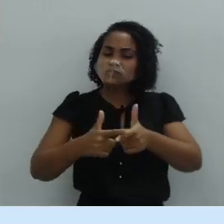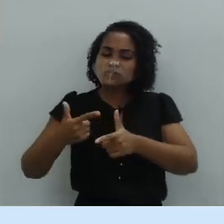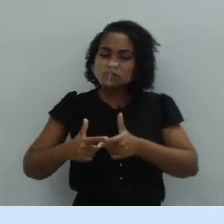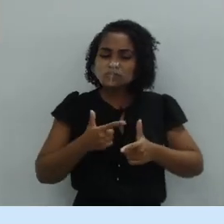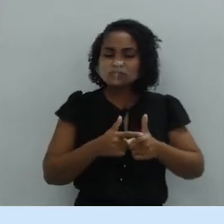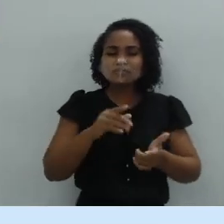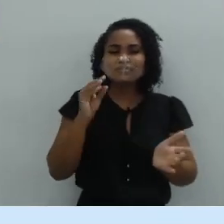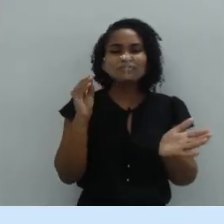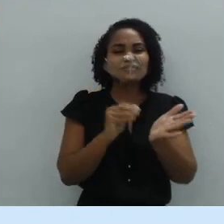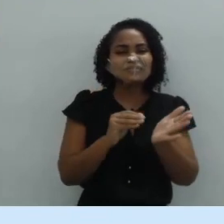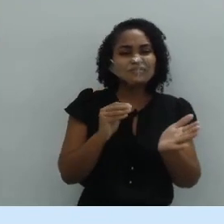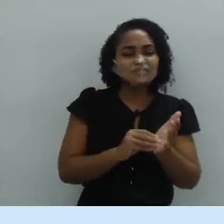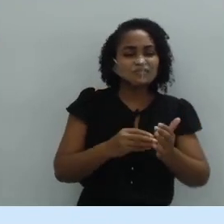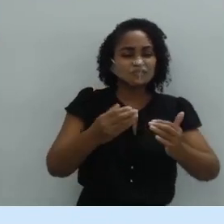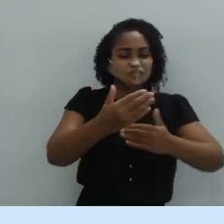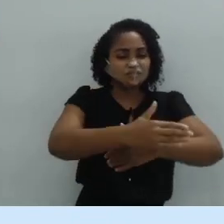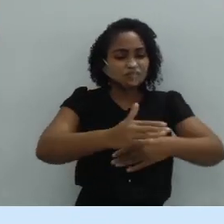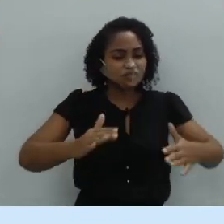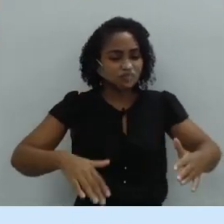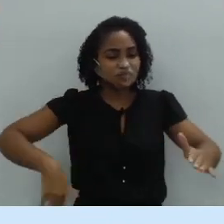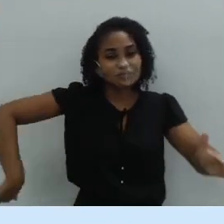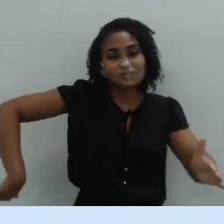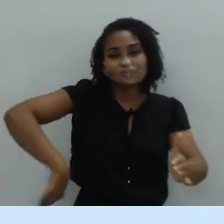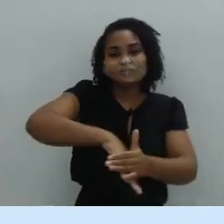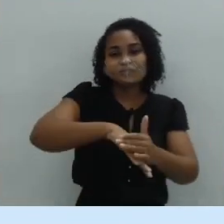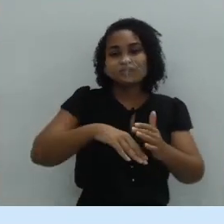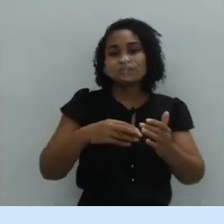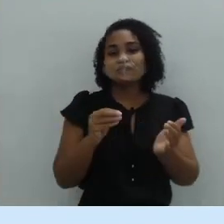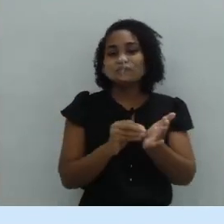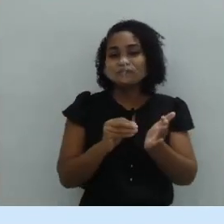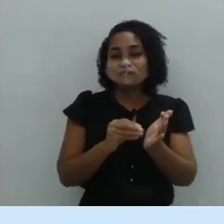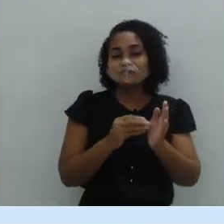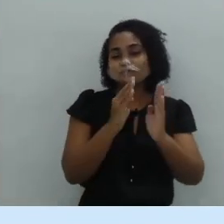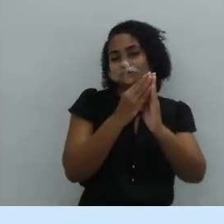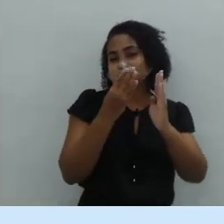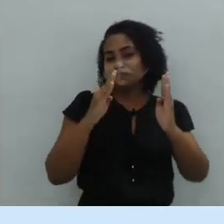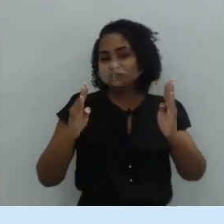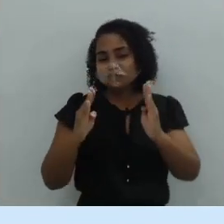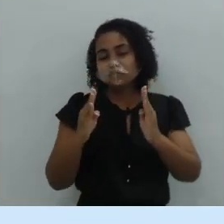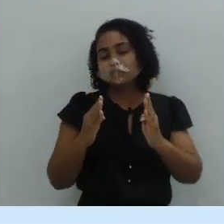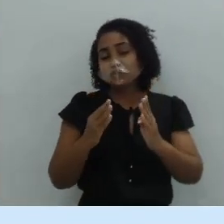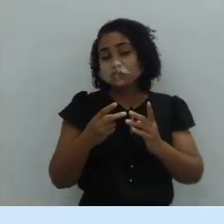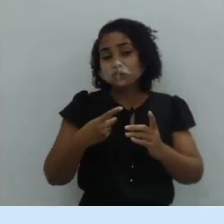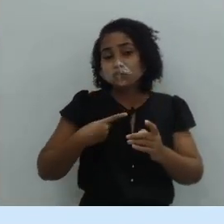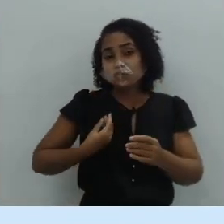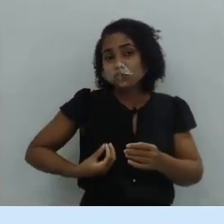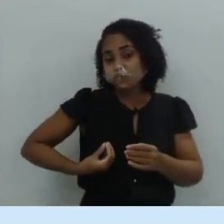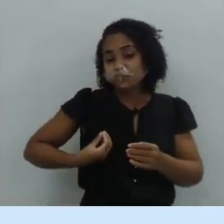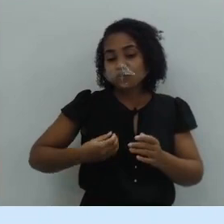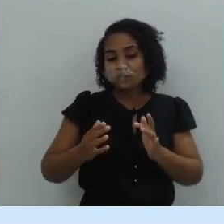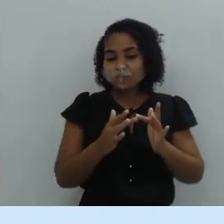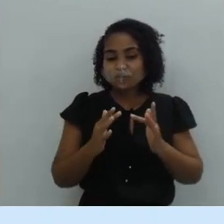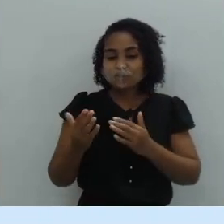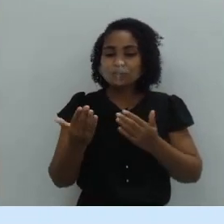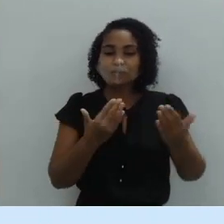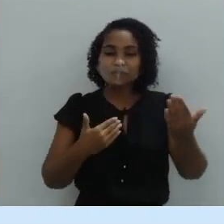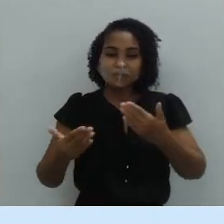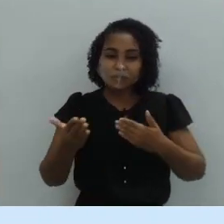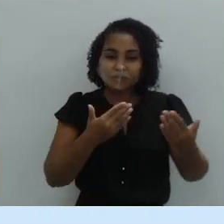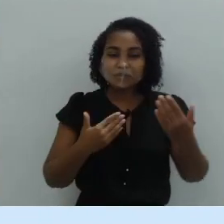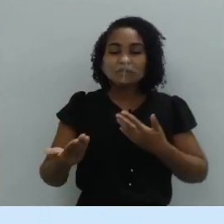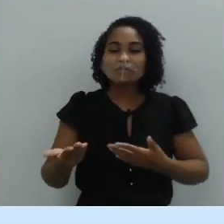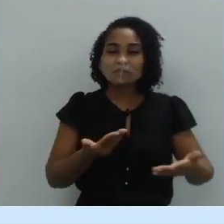à ausência de quadra, a ausência de biblioteca, a ausência de um lugar comum para que os alunos